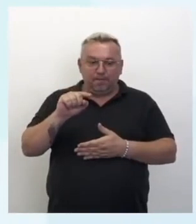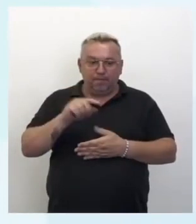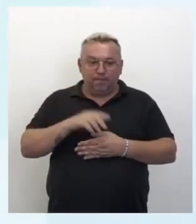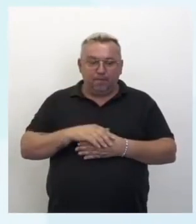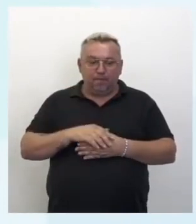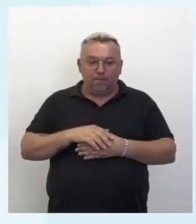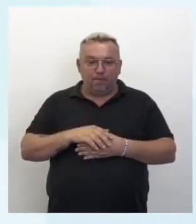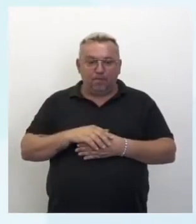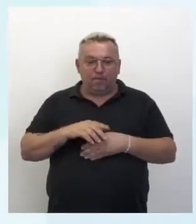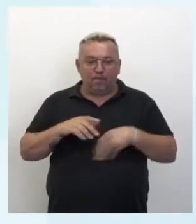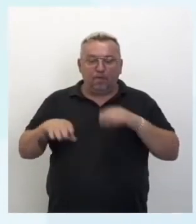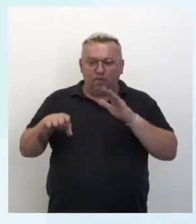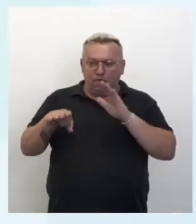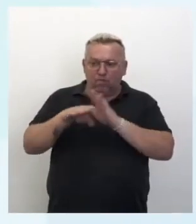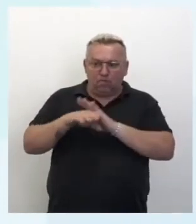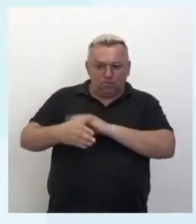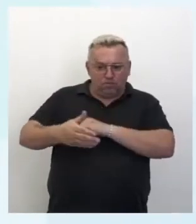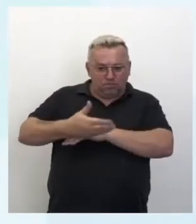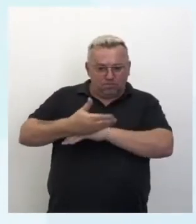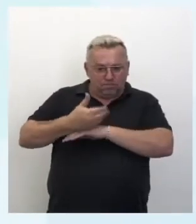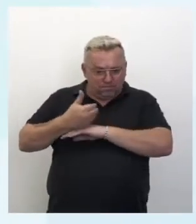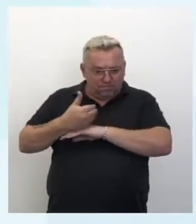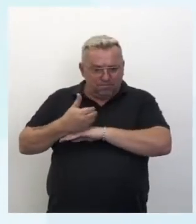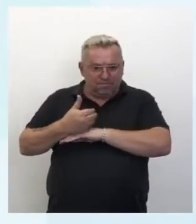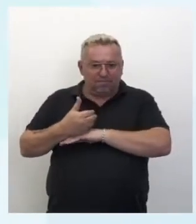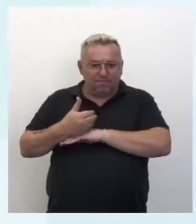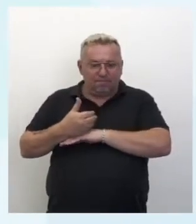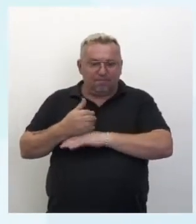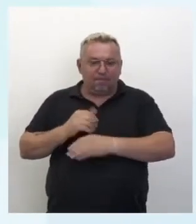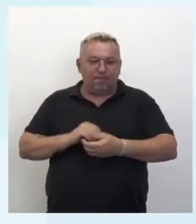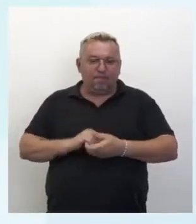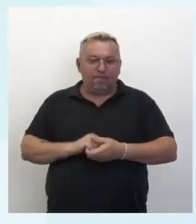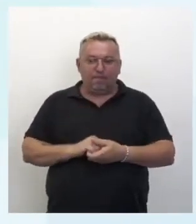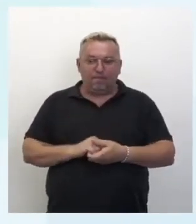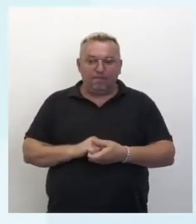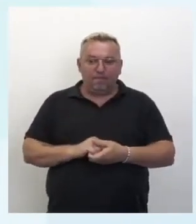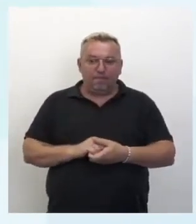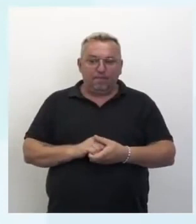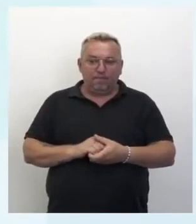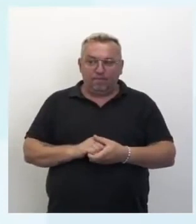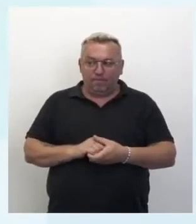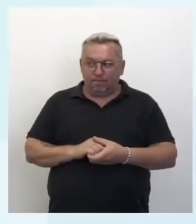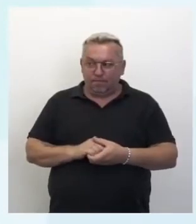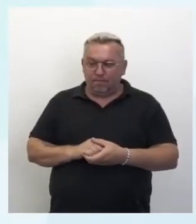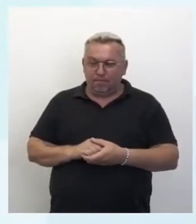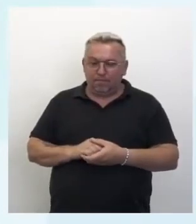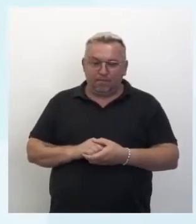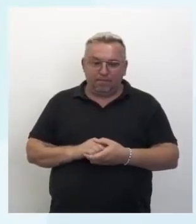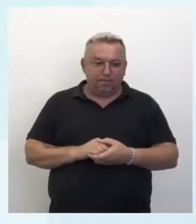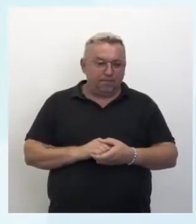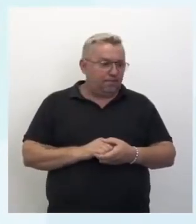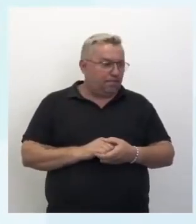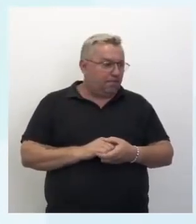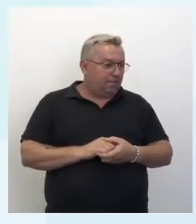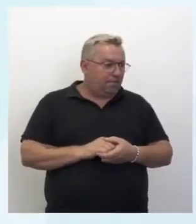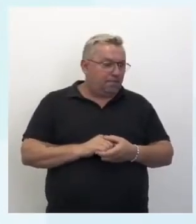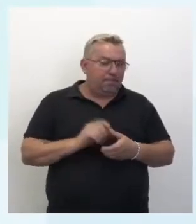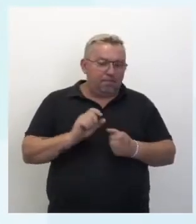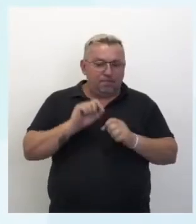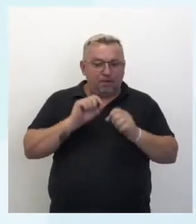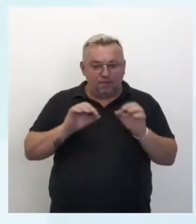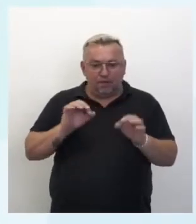nós vamos chegar cedo. Como é que eu vou falar, João? We are going to arrive early. Isso. Então, aí você pode continuar a frase, vamos acabar aqui.